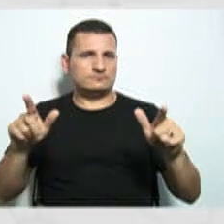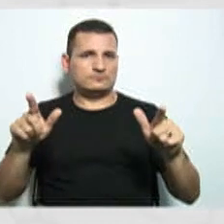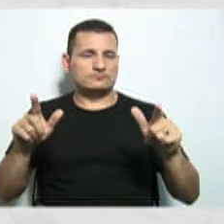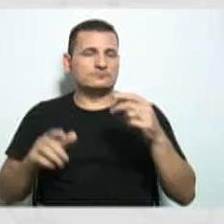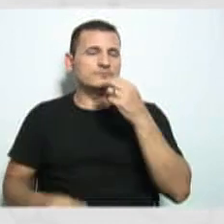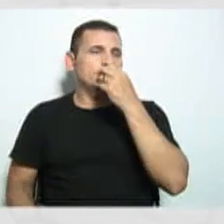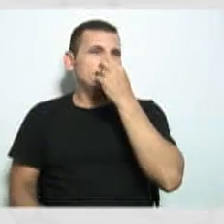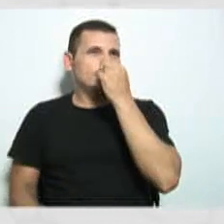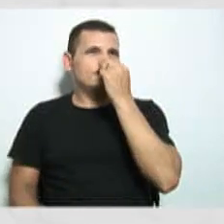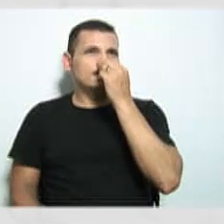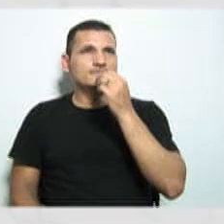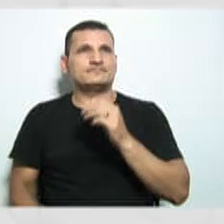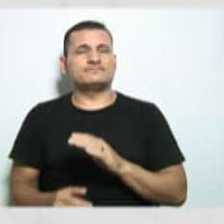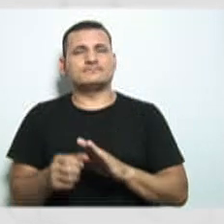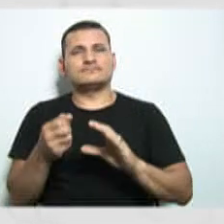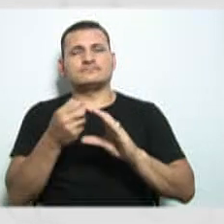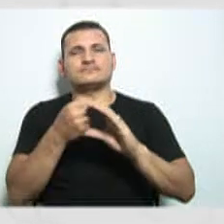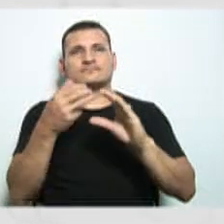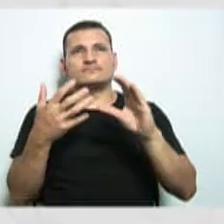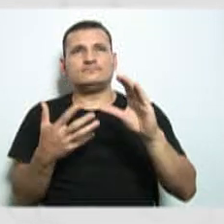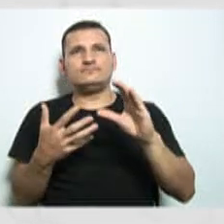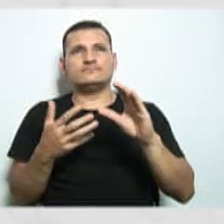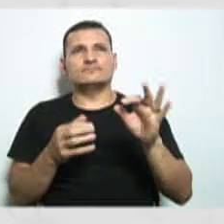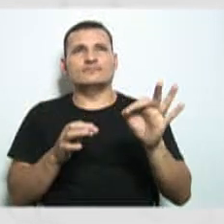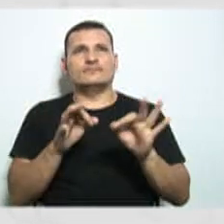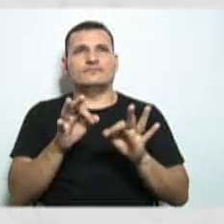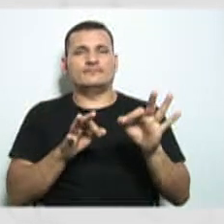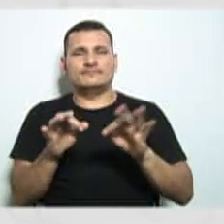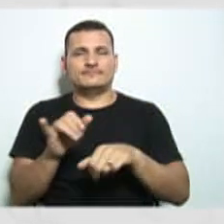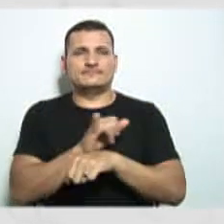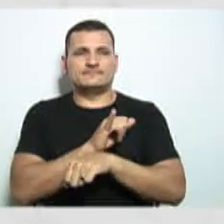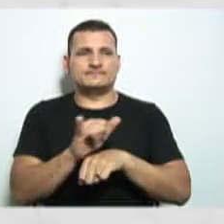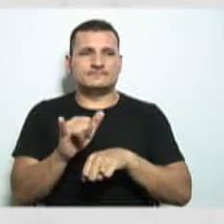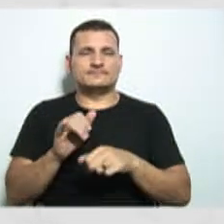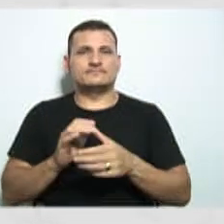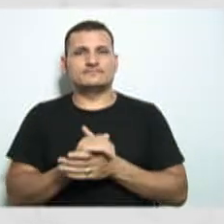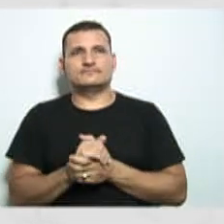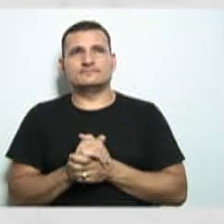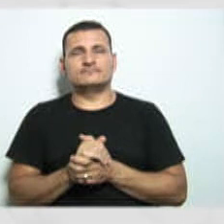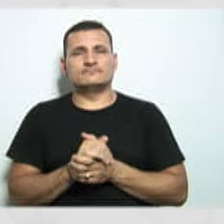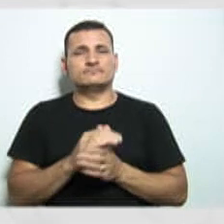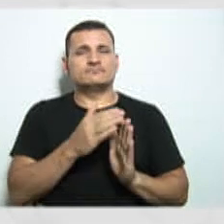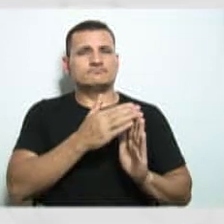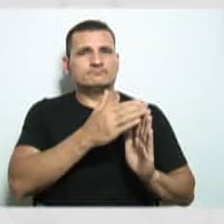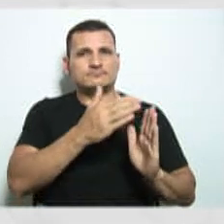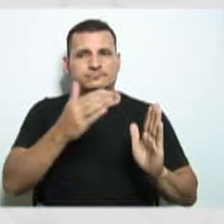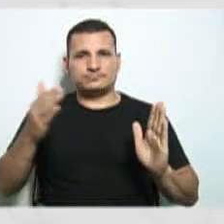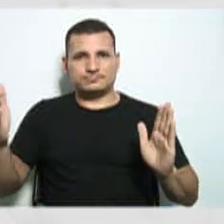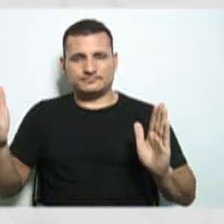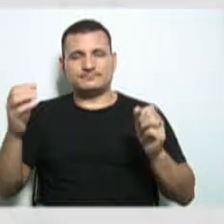que mais? Quais são algumas características aí desse planejamento estratégico? É longo prazo,